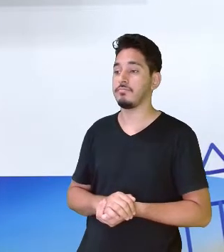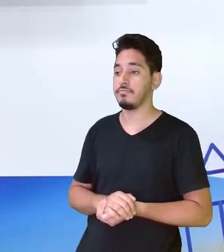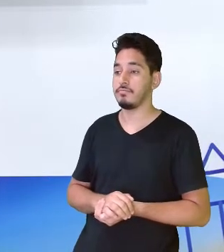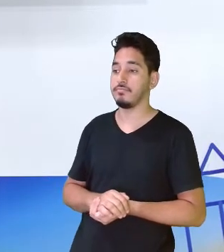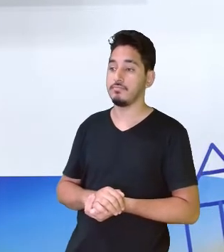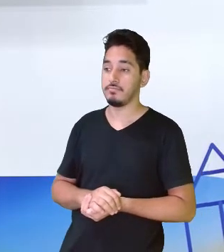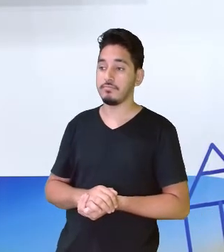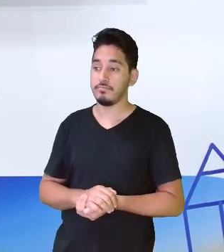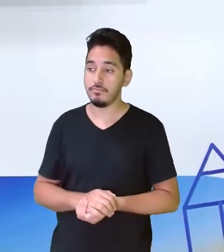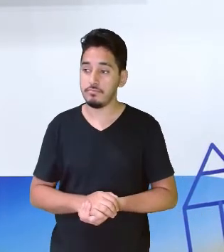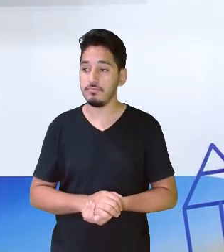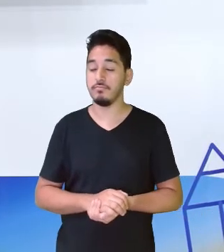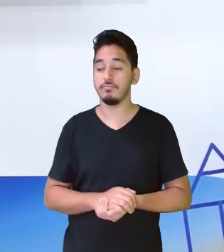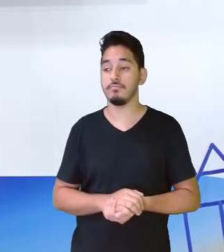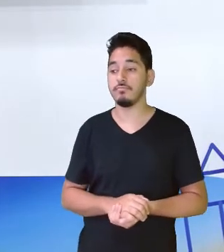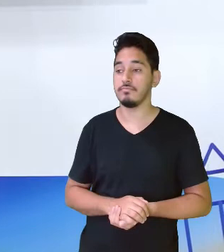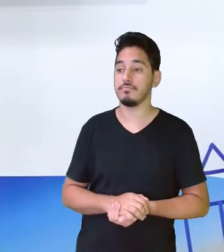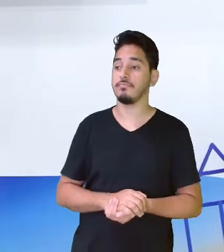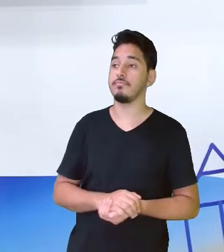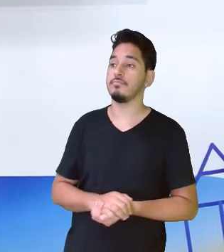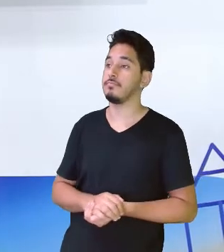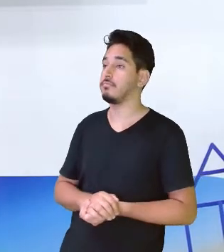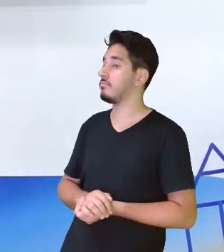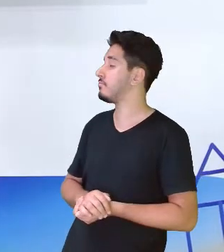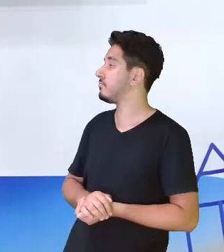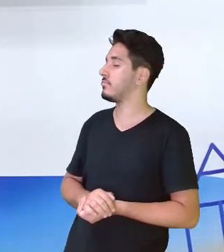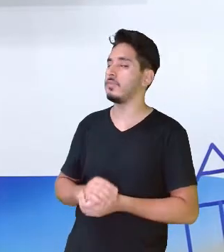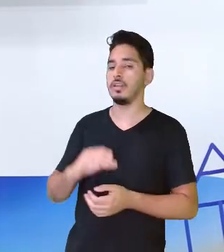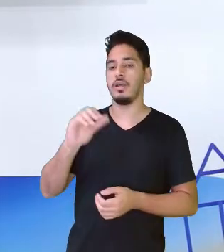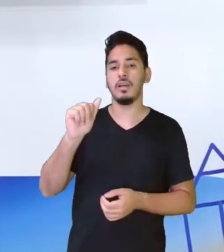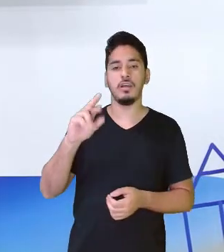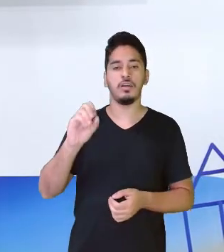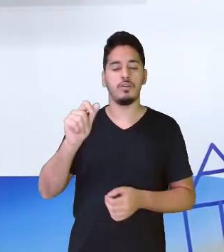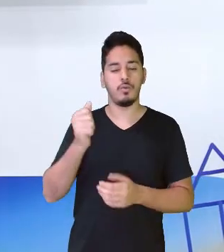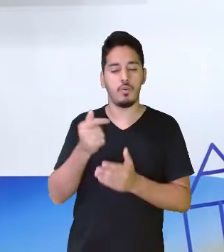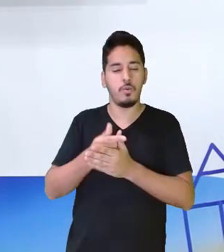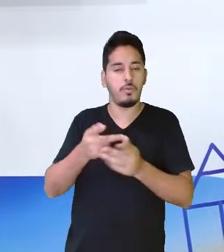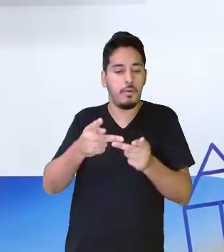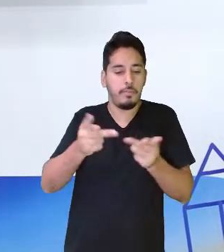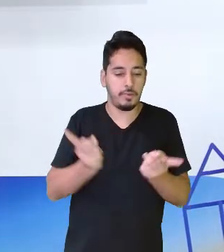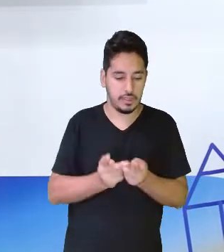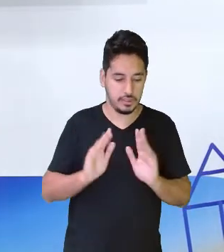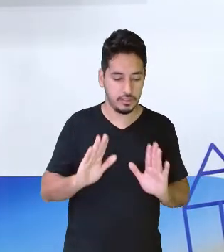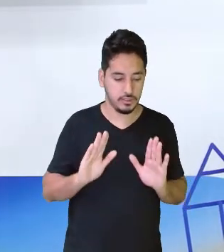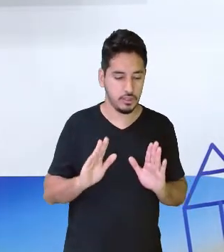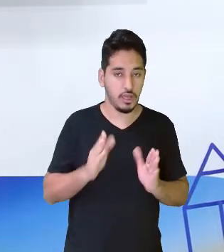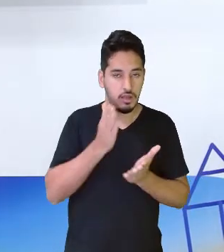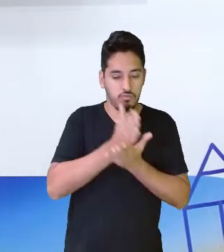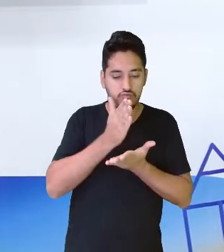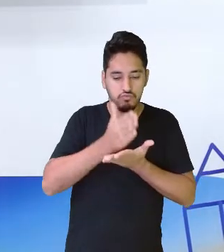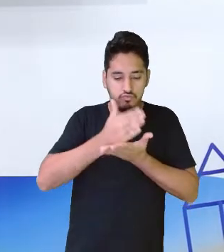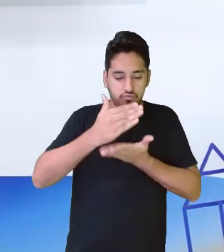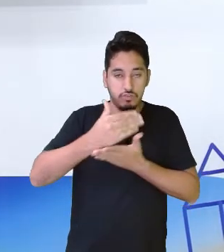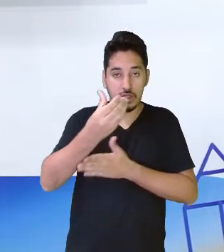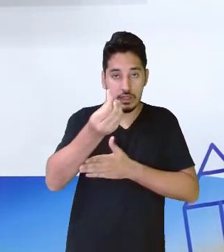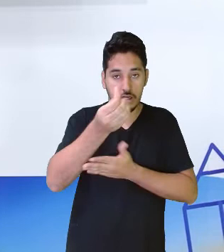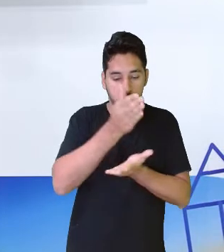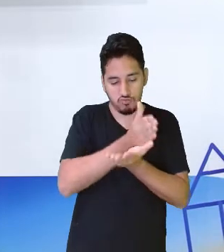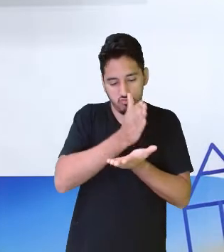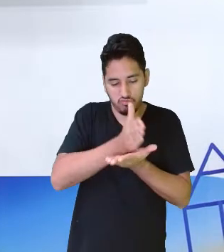ano. Carol comprou uma pizza dividiu em 6 partes,